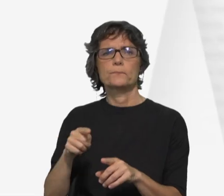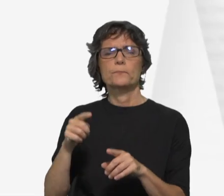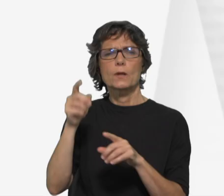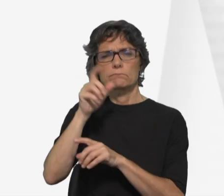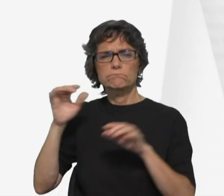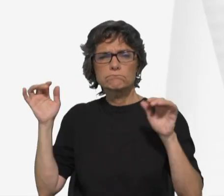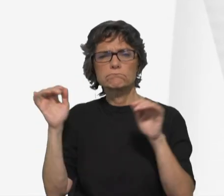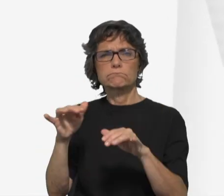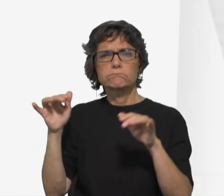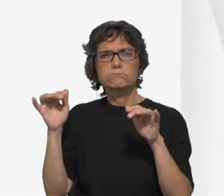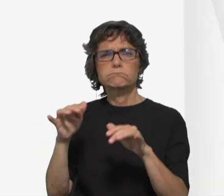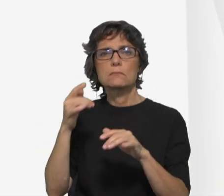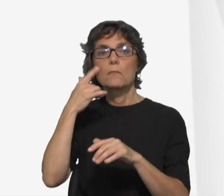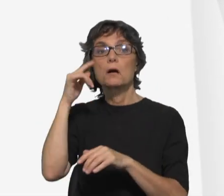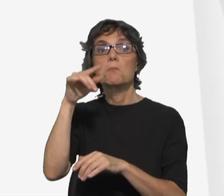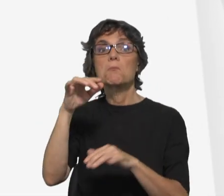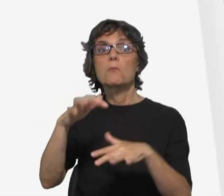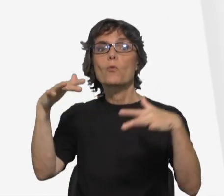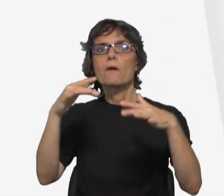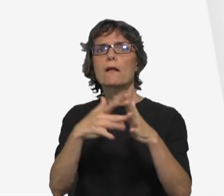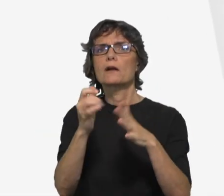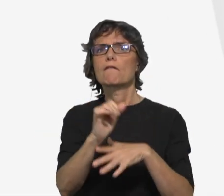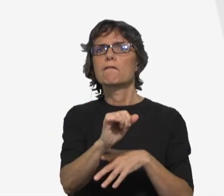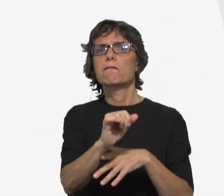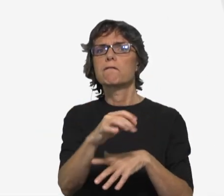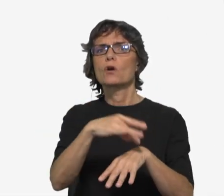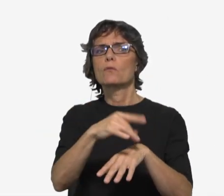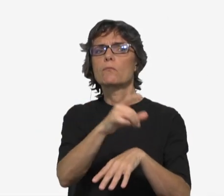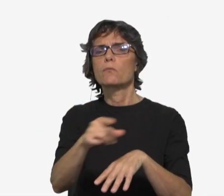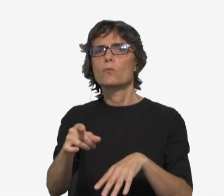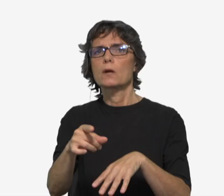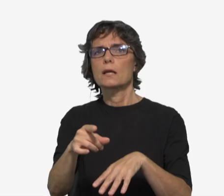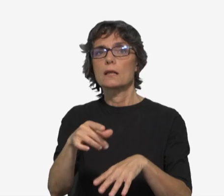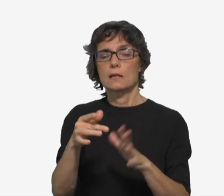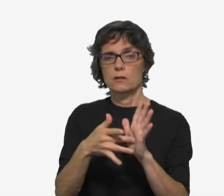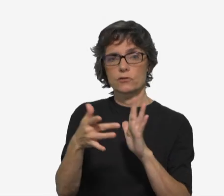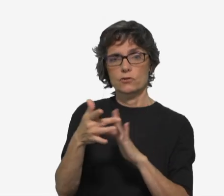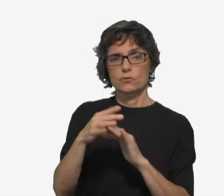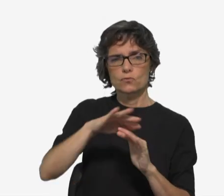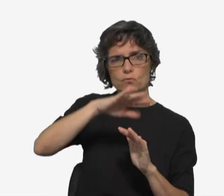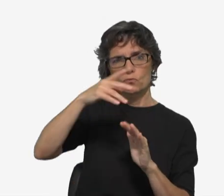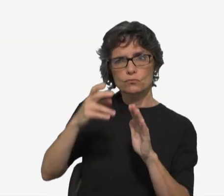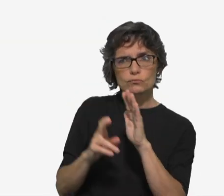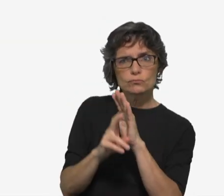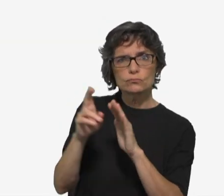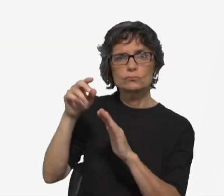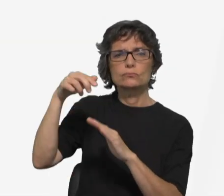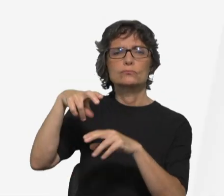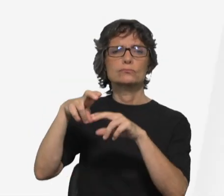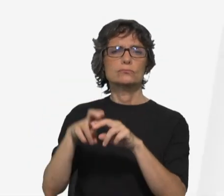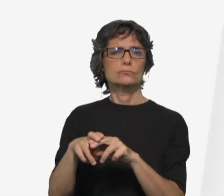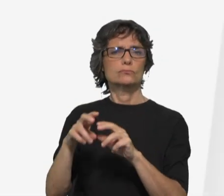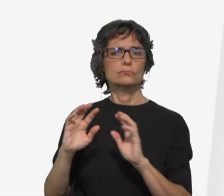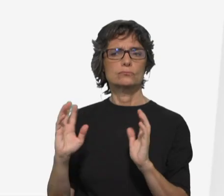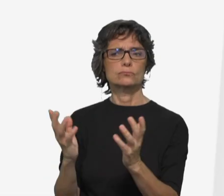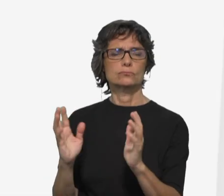multidão por ver os milagres que ele realizava nos doentes. Jesus subiu a um monte e sentou-se aí com os